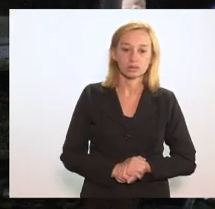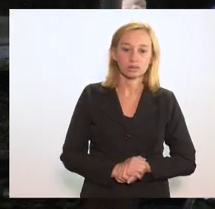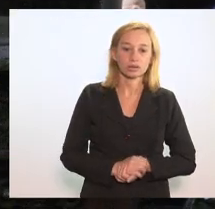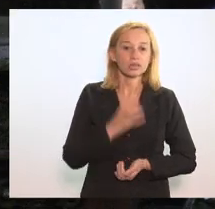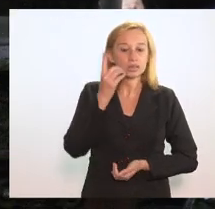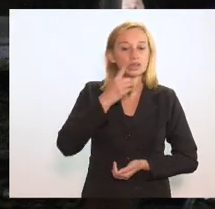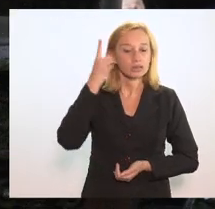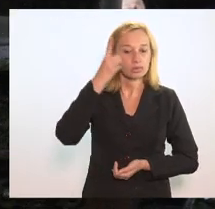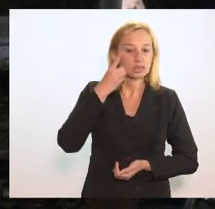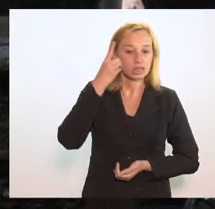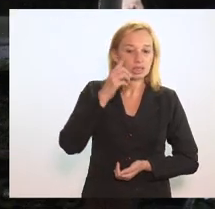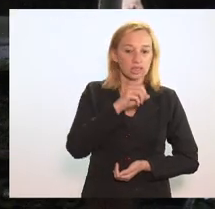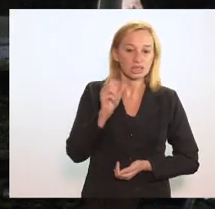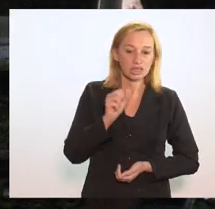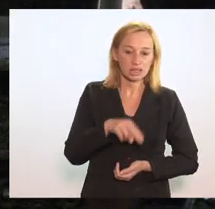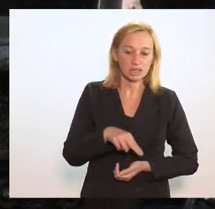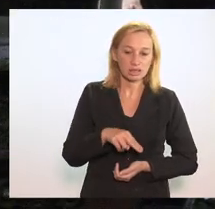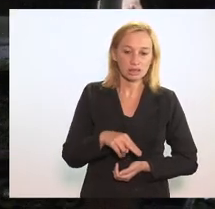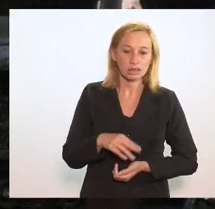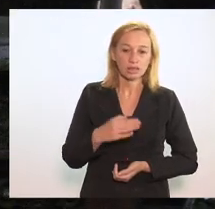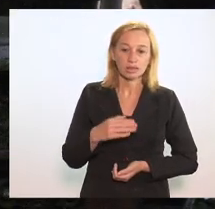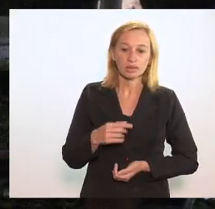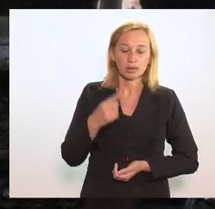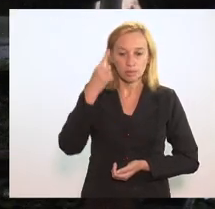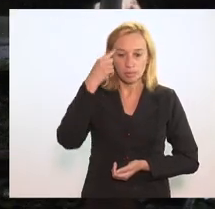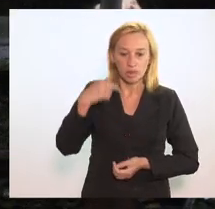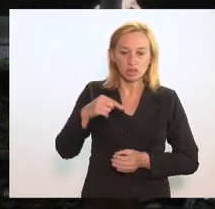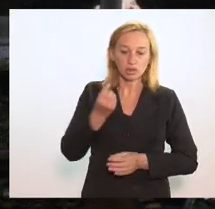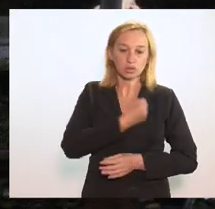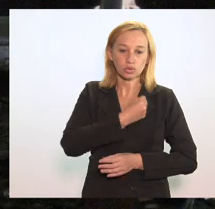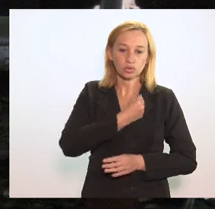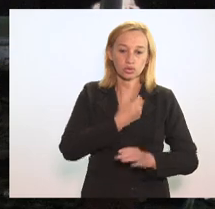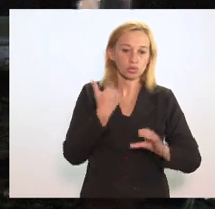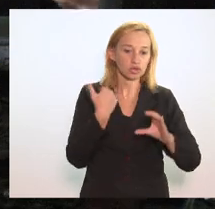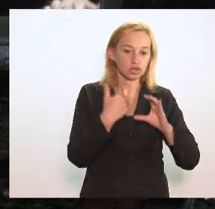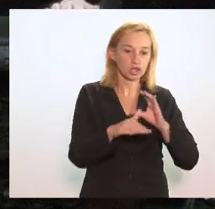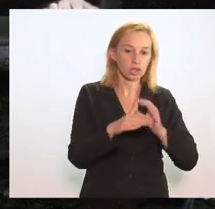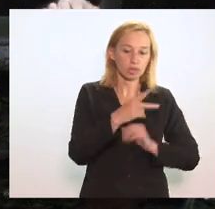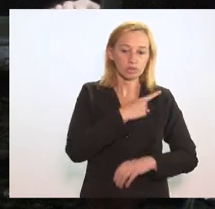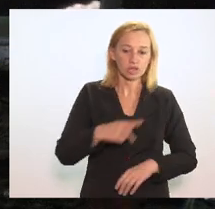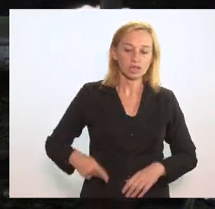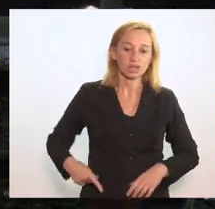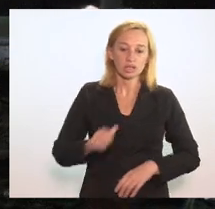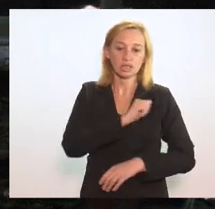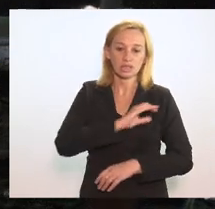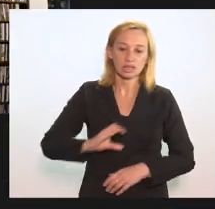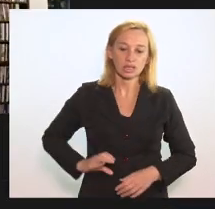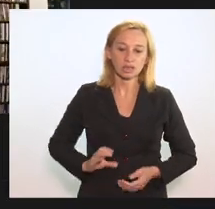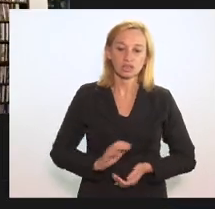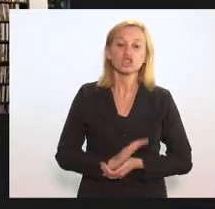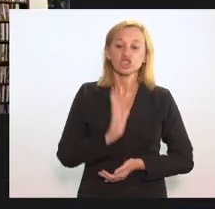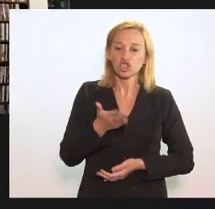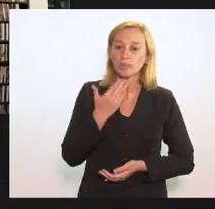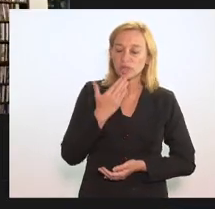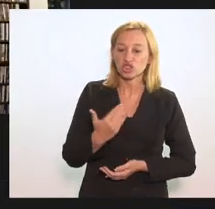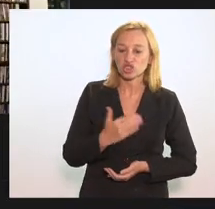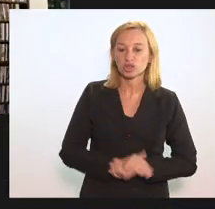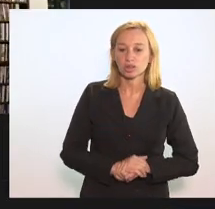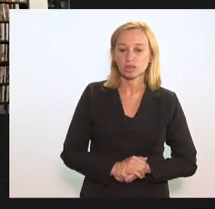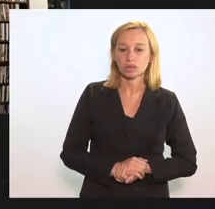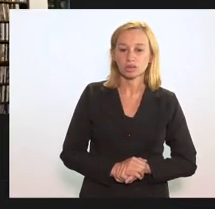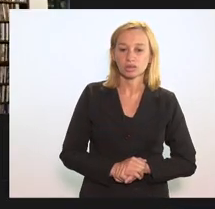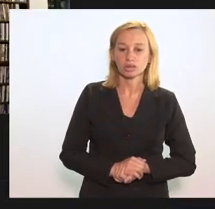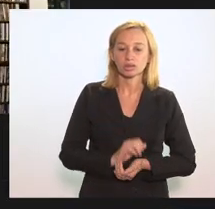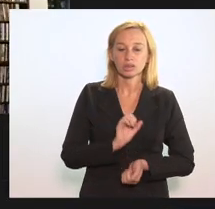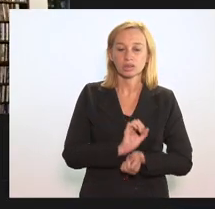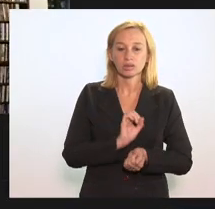Deputada Zeidan, faz um favor, manda o número do projeto direto para o presidente André Siciliano. Não, eu já pedi, está em regime